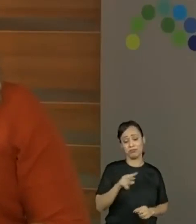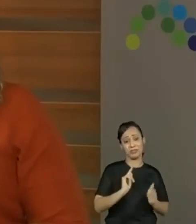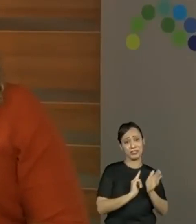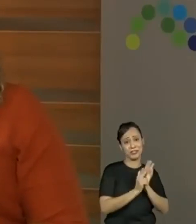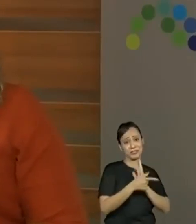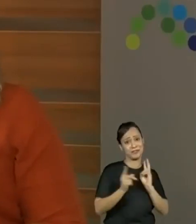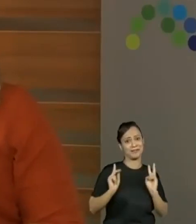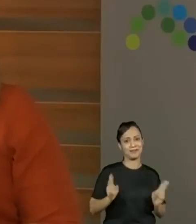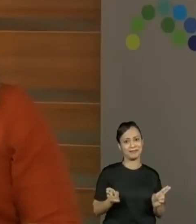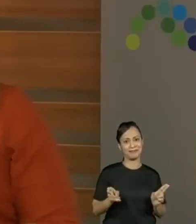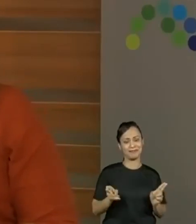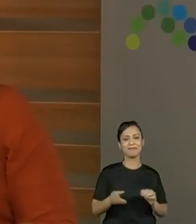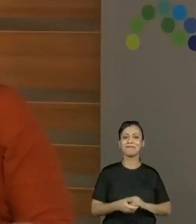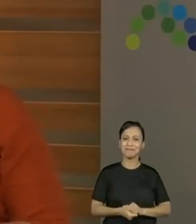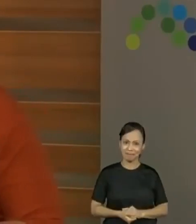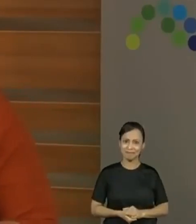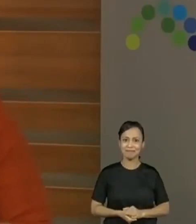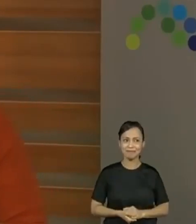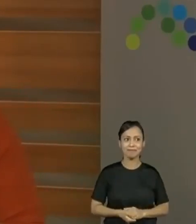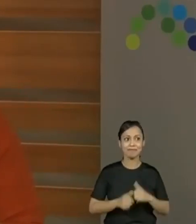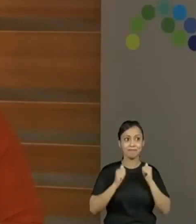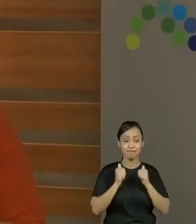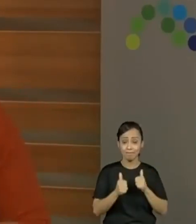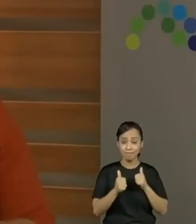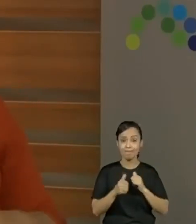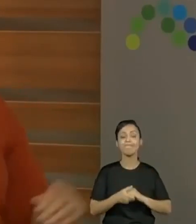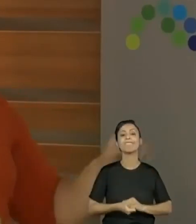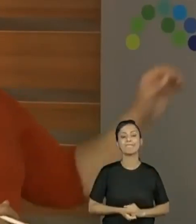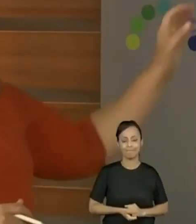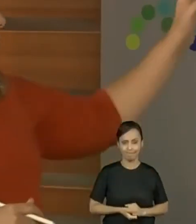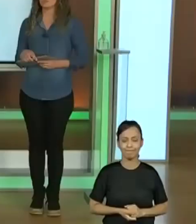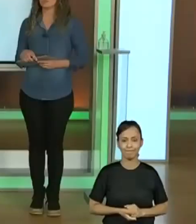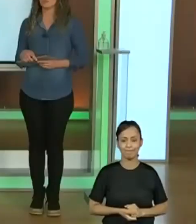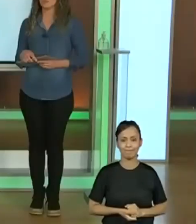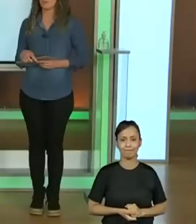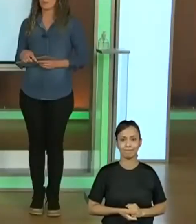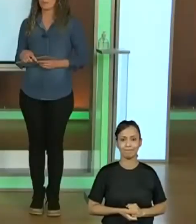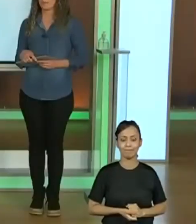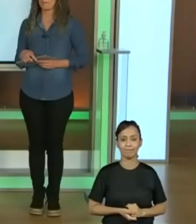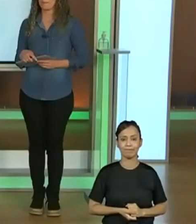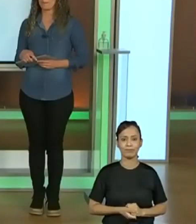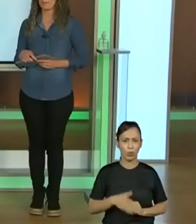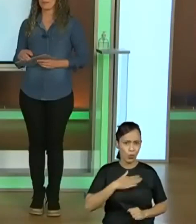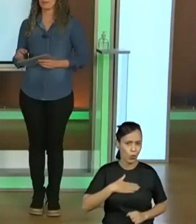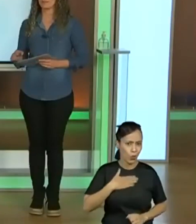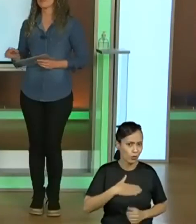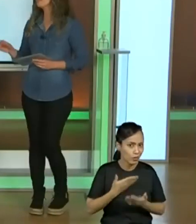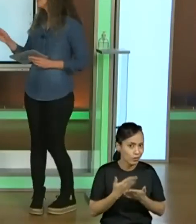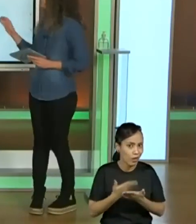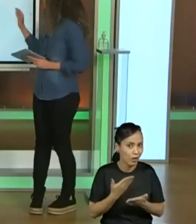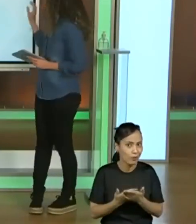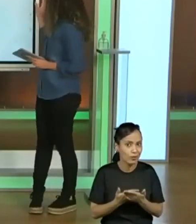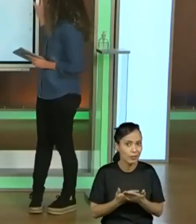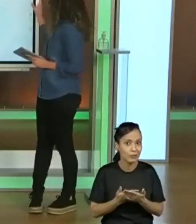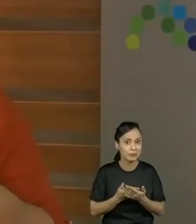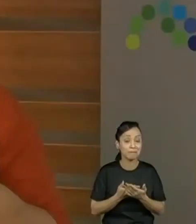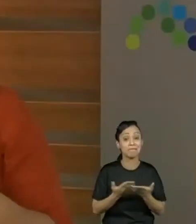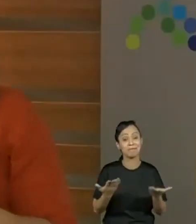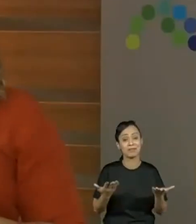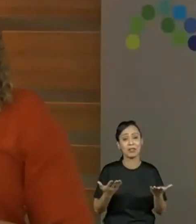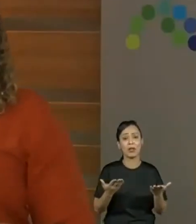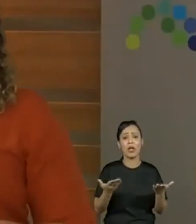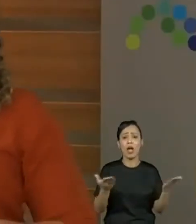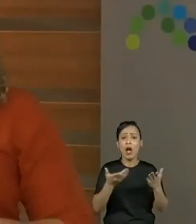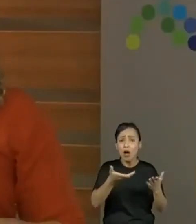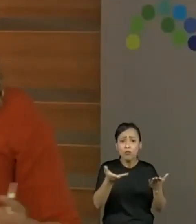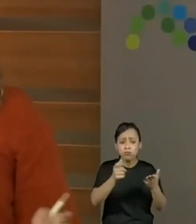hora da gente preparar a nossa receita. Continuamos, turminha? Sim. Estão gostando? Por favor, professora Kelly, para quem está